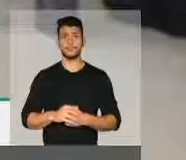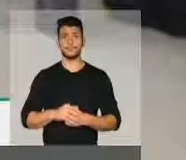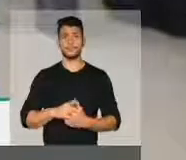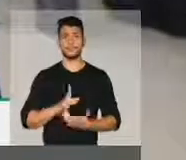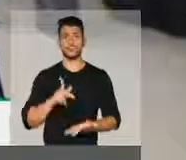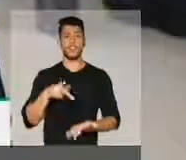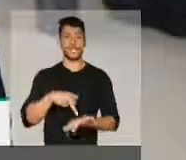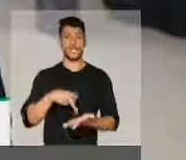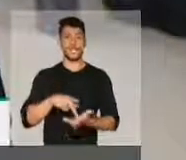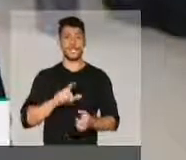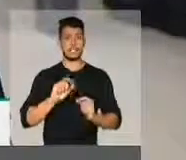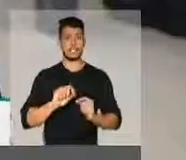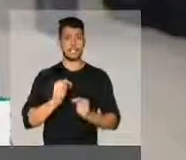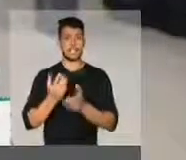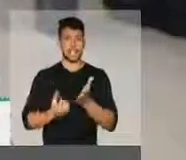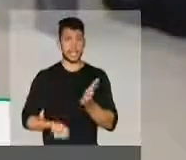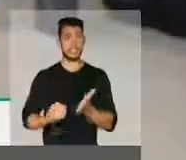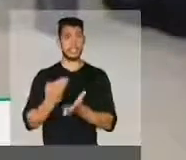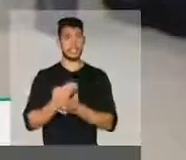Segurança Pública